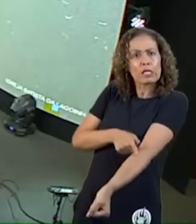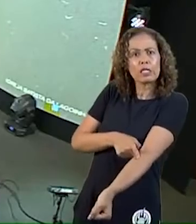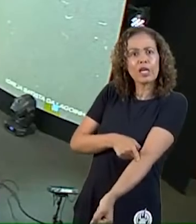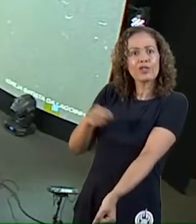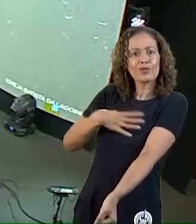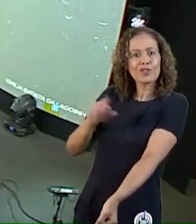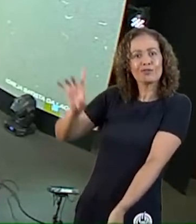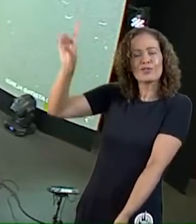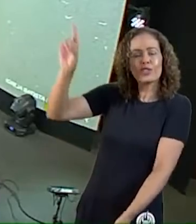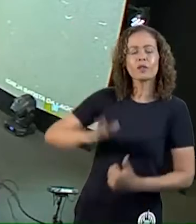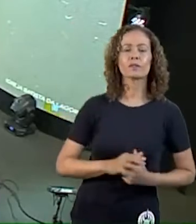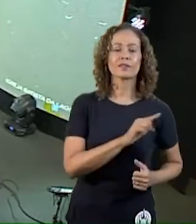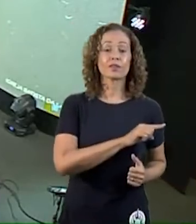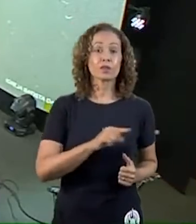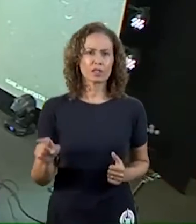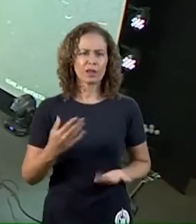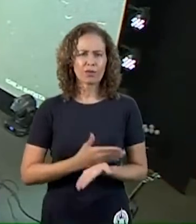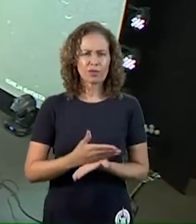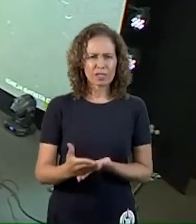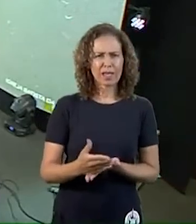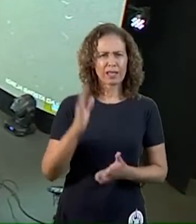Você consegue imaginar Jesus bufando assim, ó?